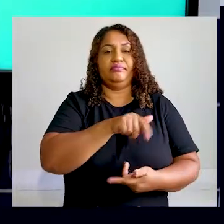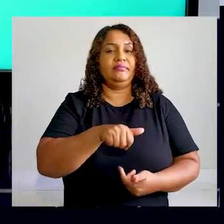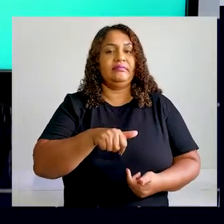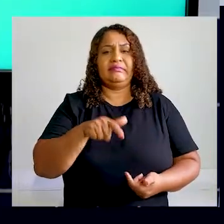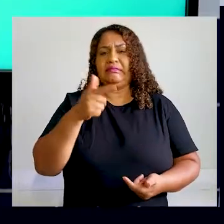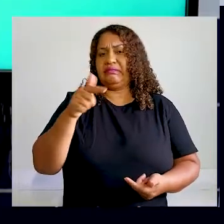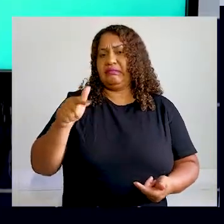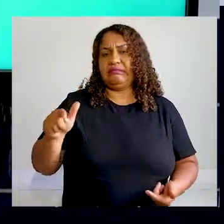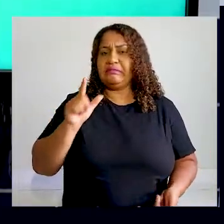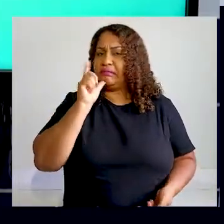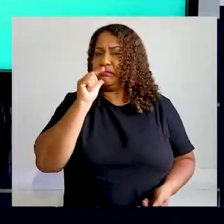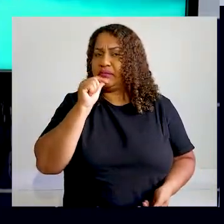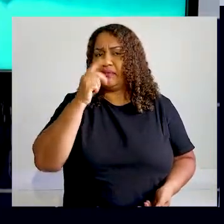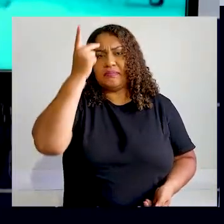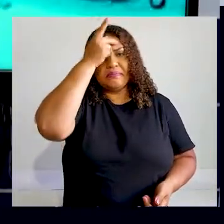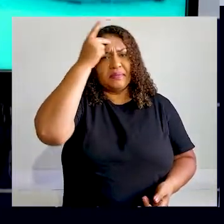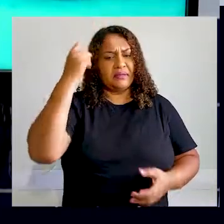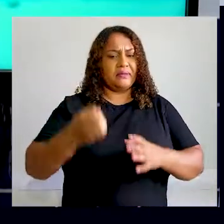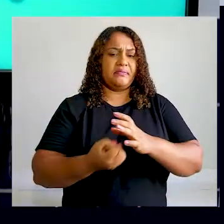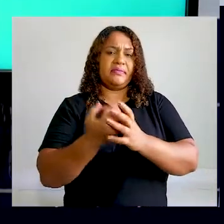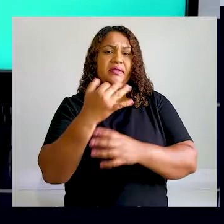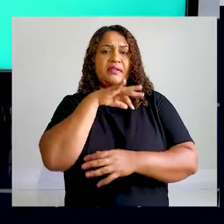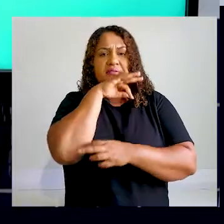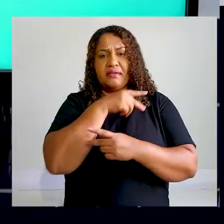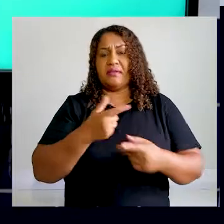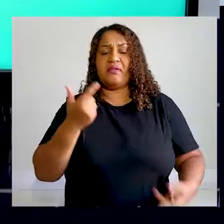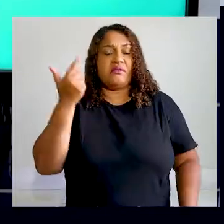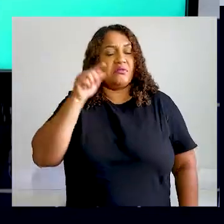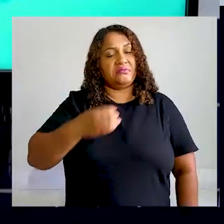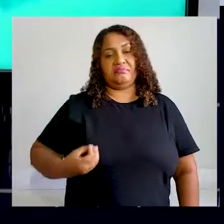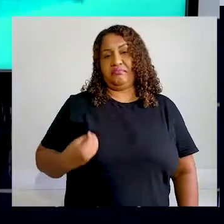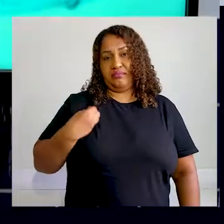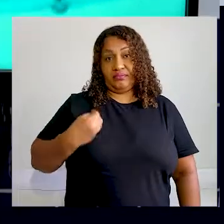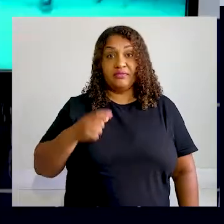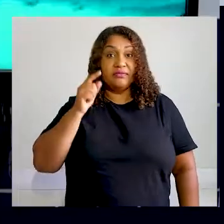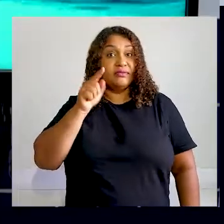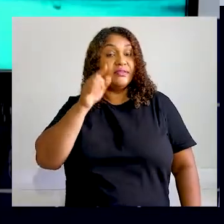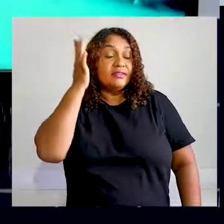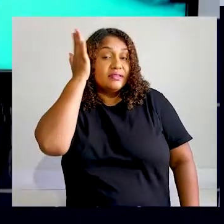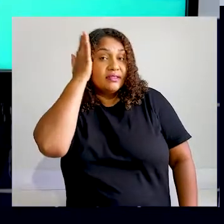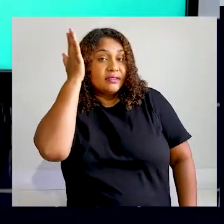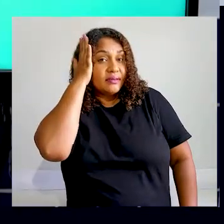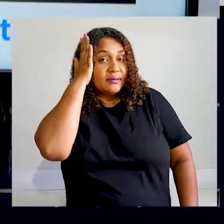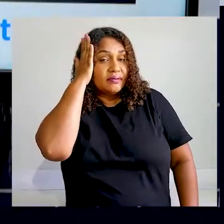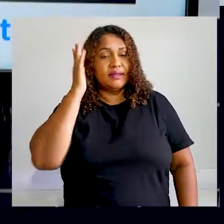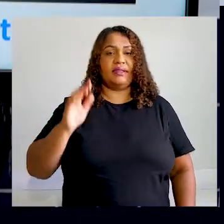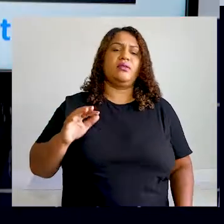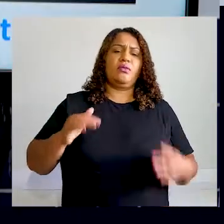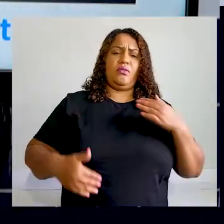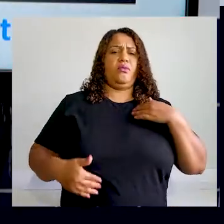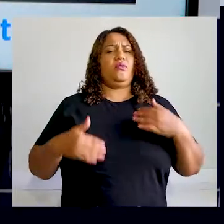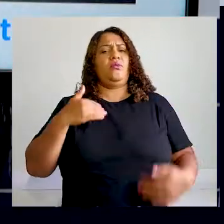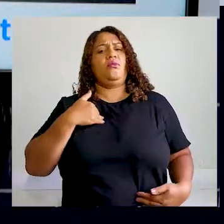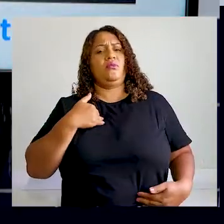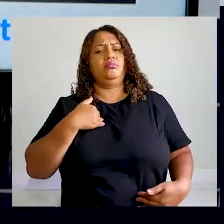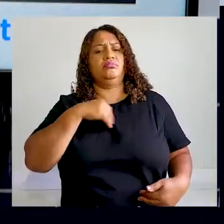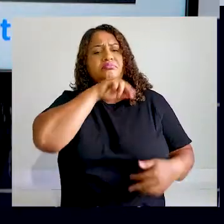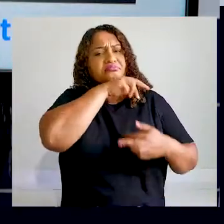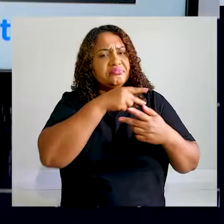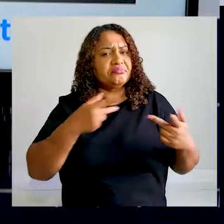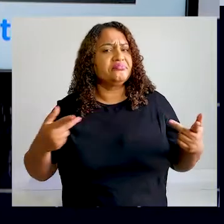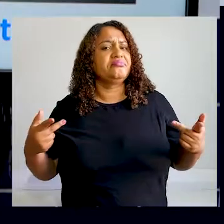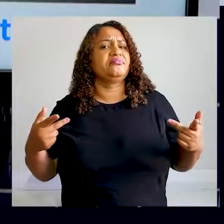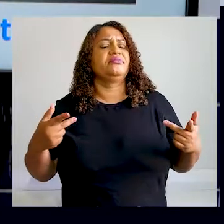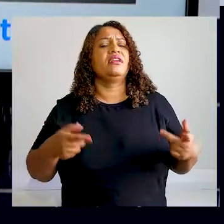planeta. Sem água, nenhum animal, pessoa ou planta consegue viver. Você sabia que o corpo dos seres